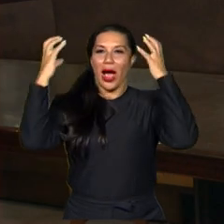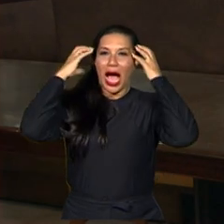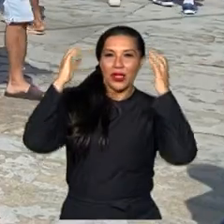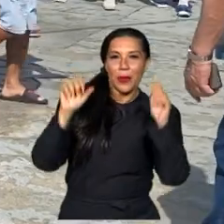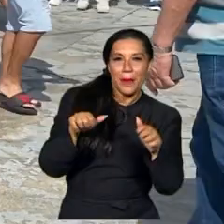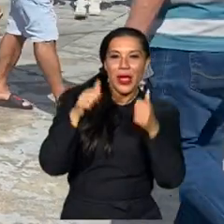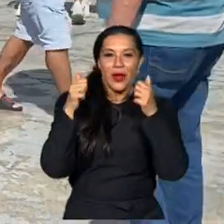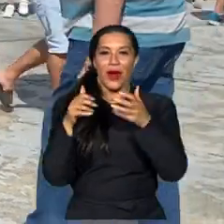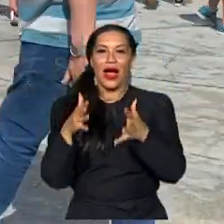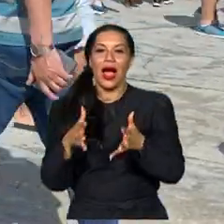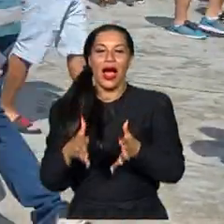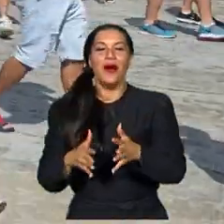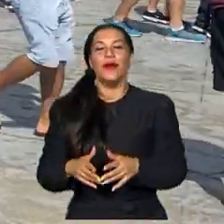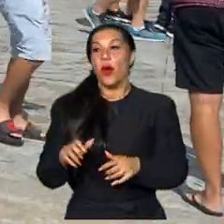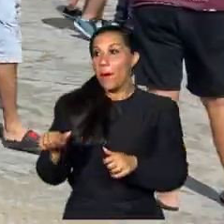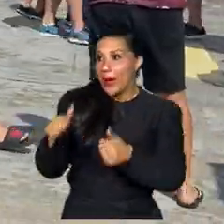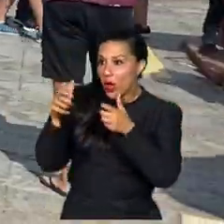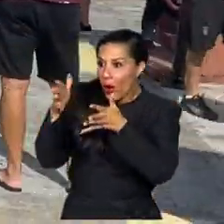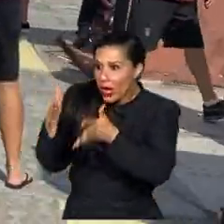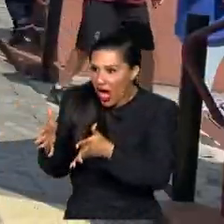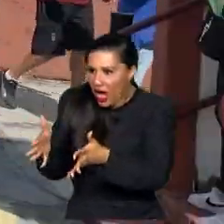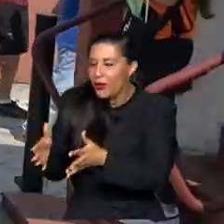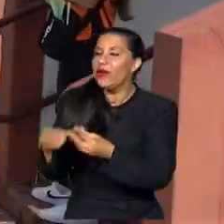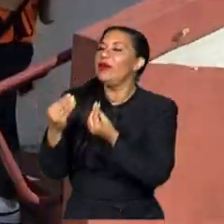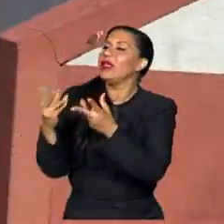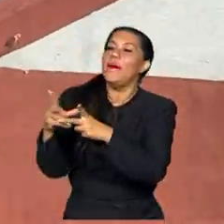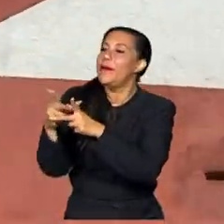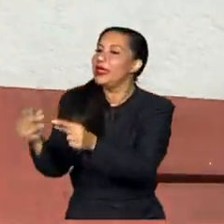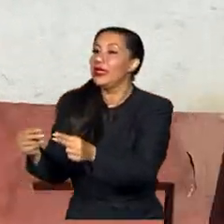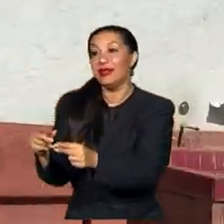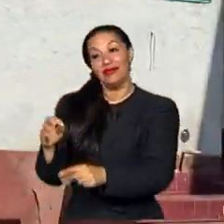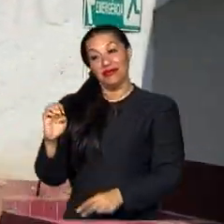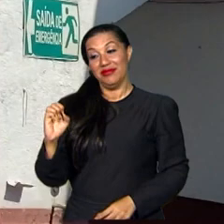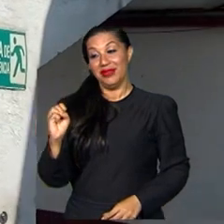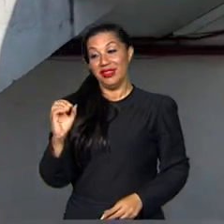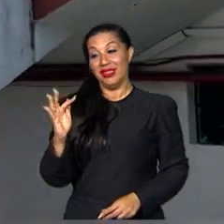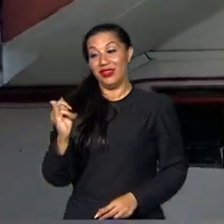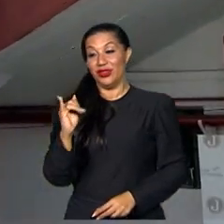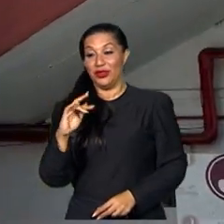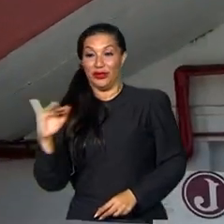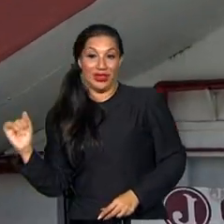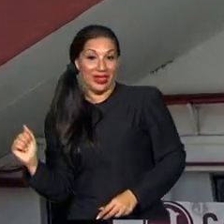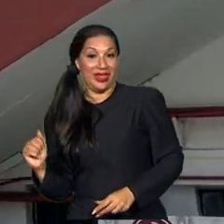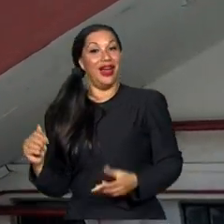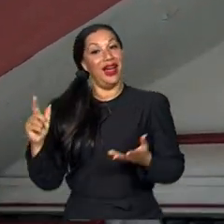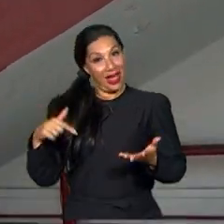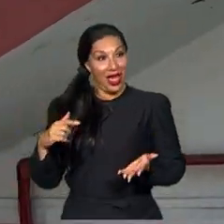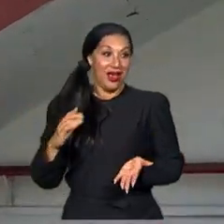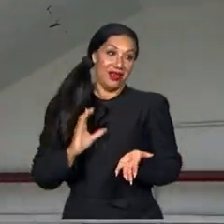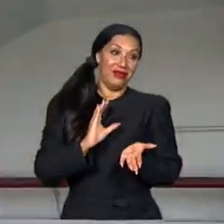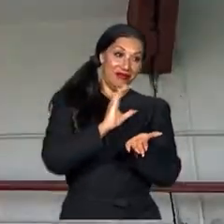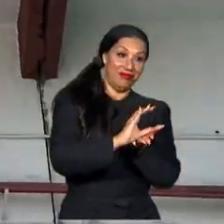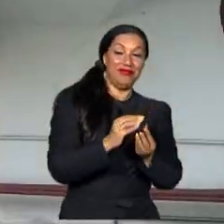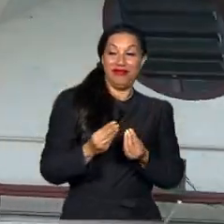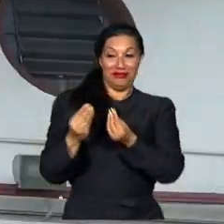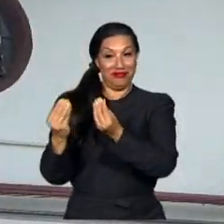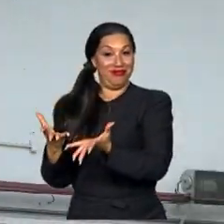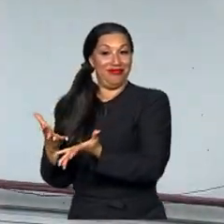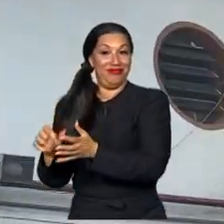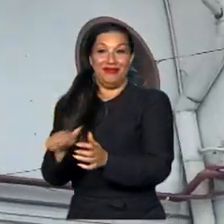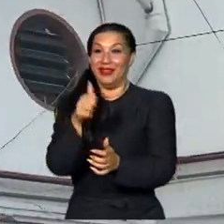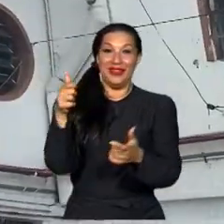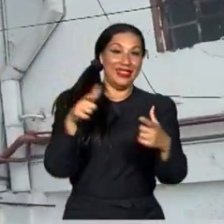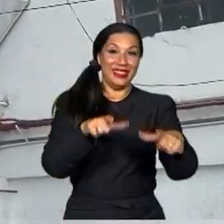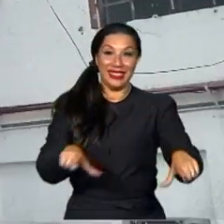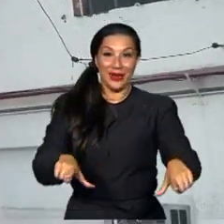campo. Vamos dar para o melhor em campo alguma coisa. Ah, vamos dar o quê? Ah, vamos dar esfirra. A Esfirra Juventus é a patrocinadora, a gente vai dar esfirra para o melhor em campo.